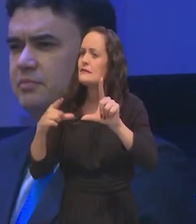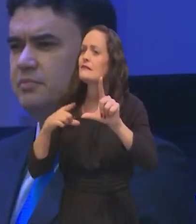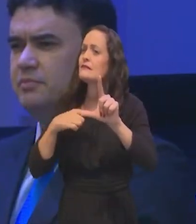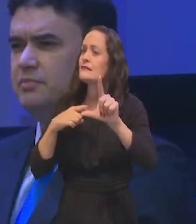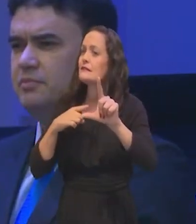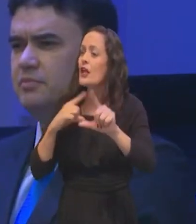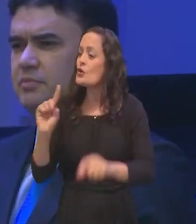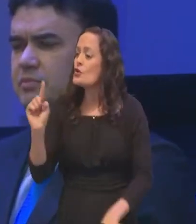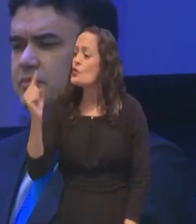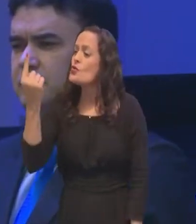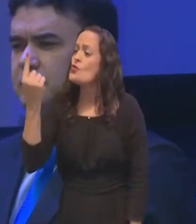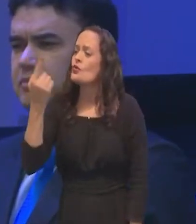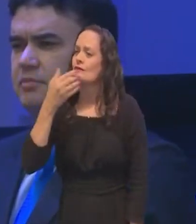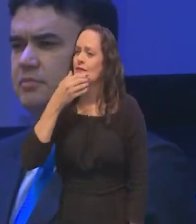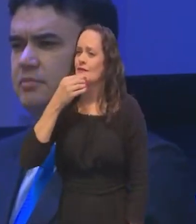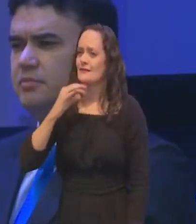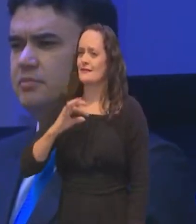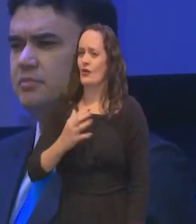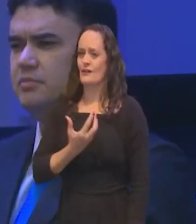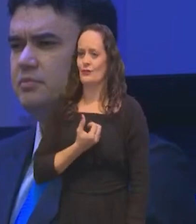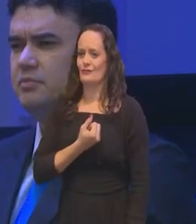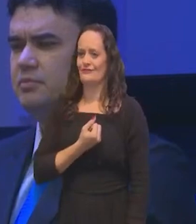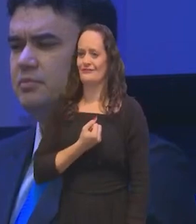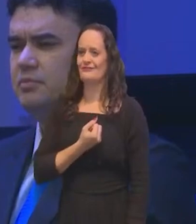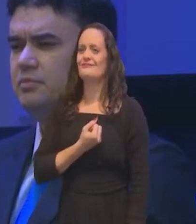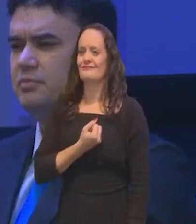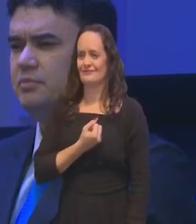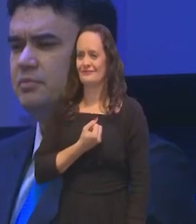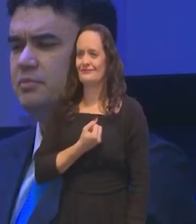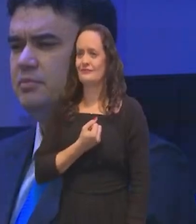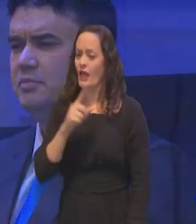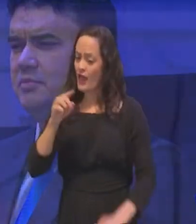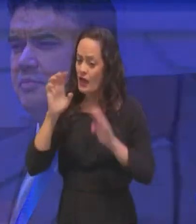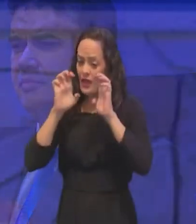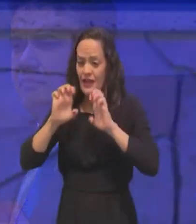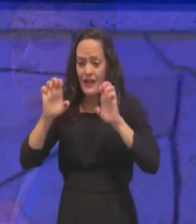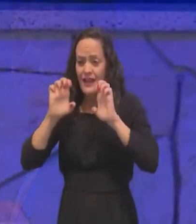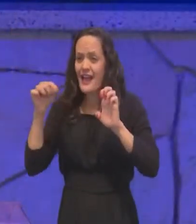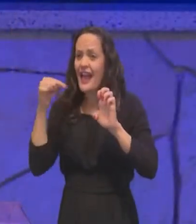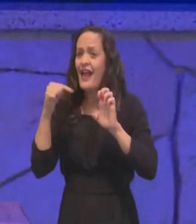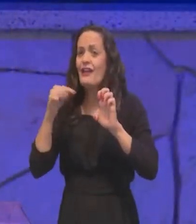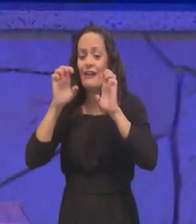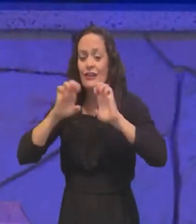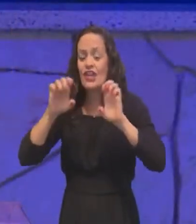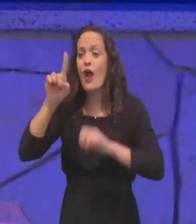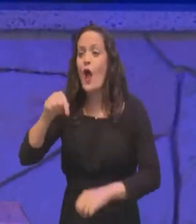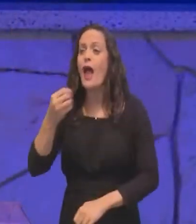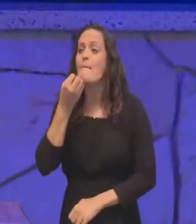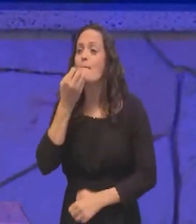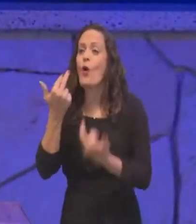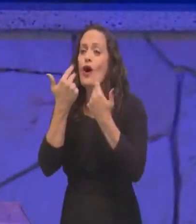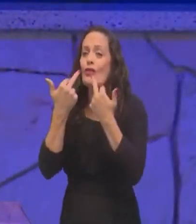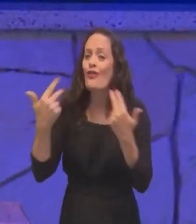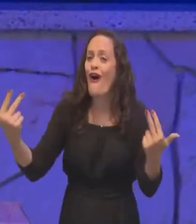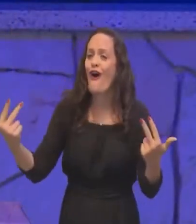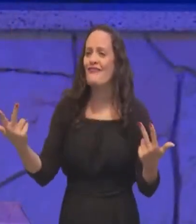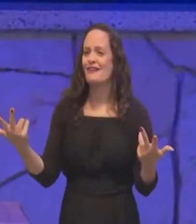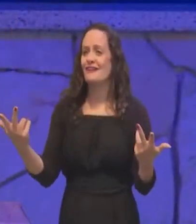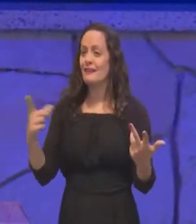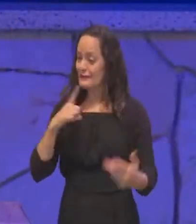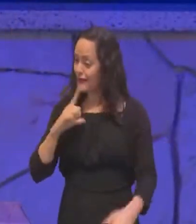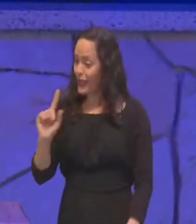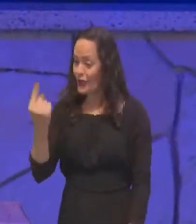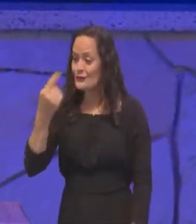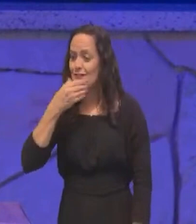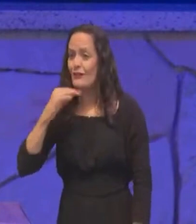Salvador. Que notícia maravilhosa. Esse é o Evangelho. O Evangelho significa boa nova. A boa nova é exatamente isso. Existe um